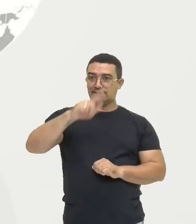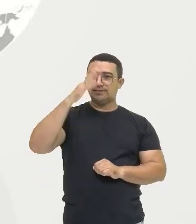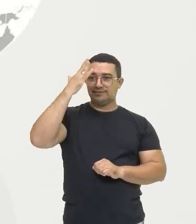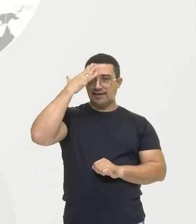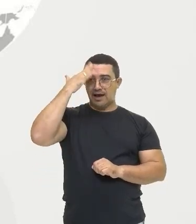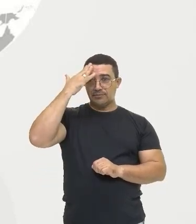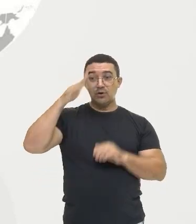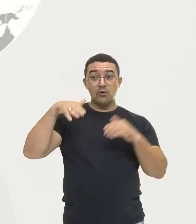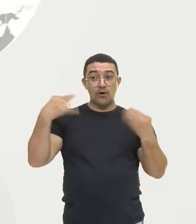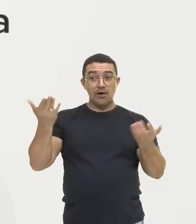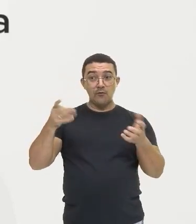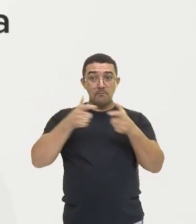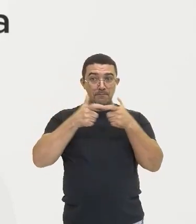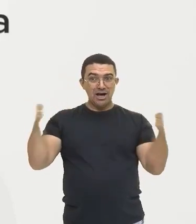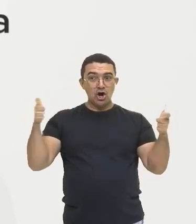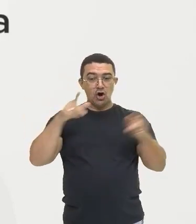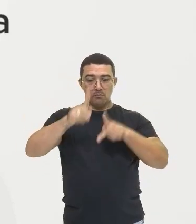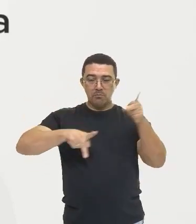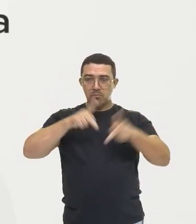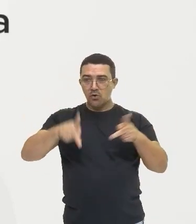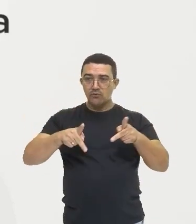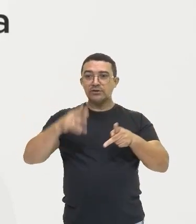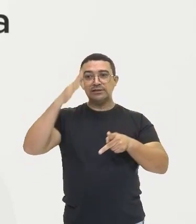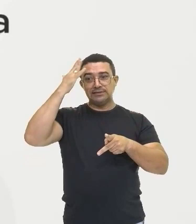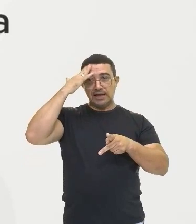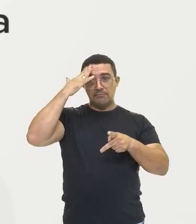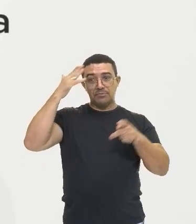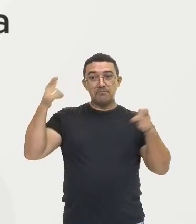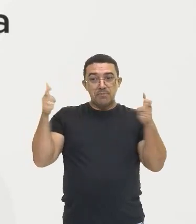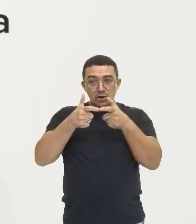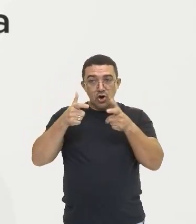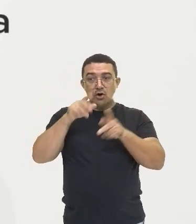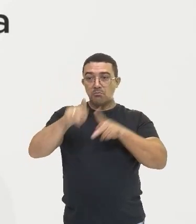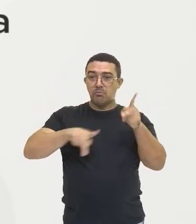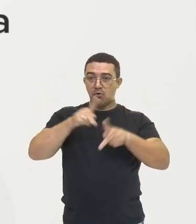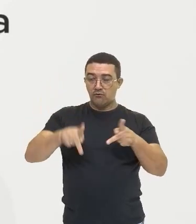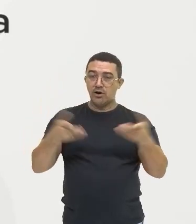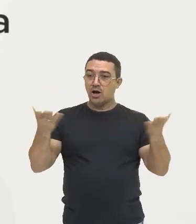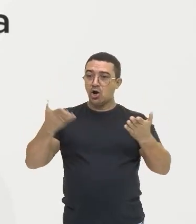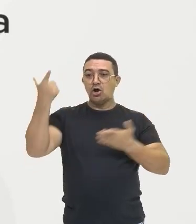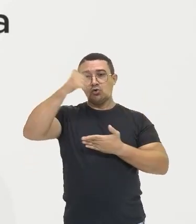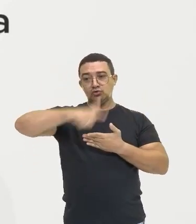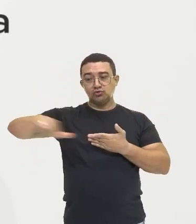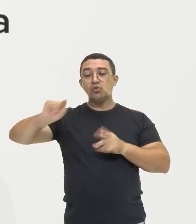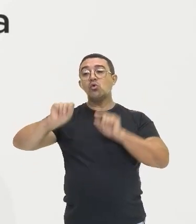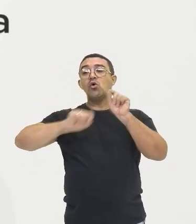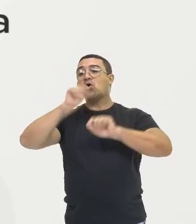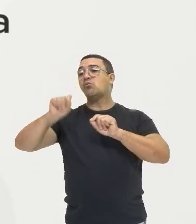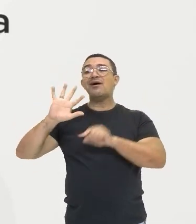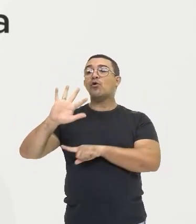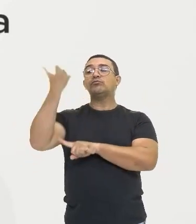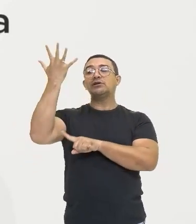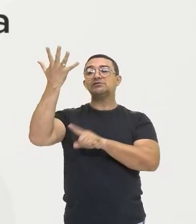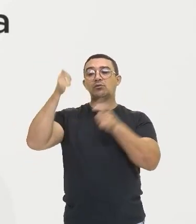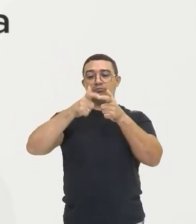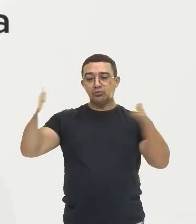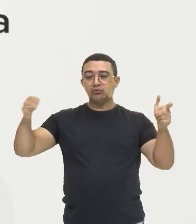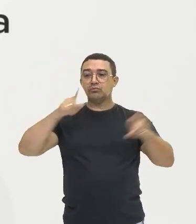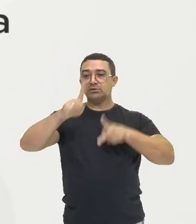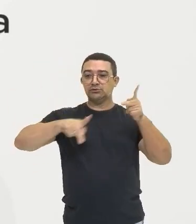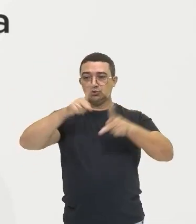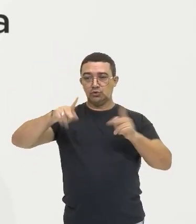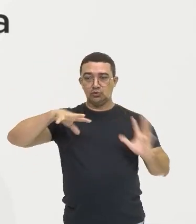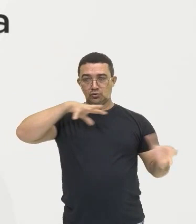menos populoso, nós vamos dar continuidade e falar um pouco de como se deu essa dinâmica de crescimento da população